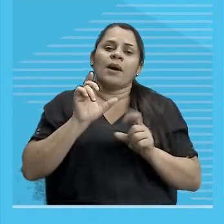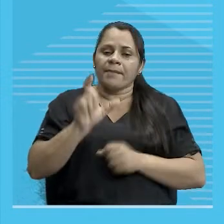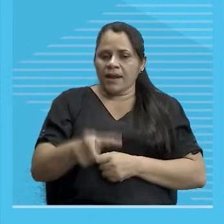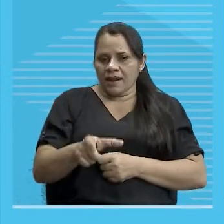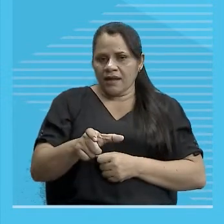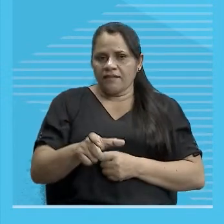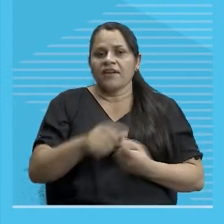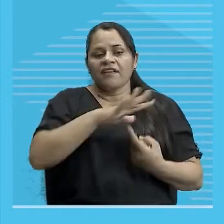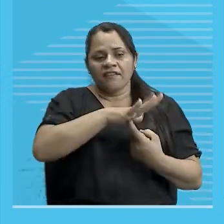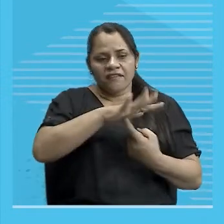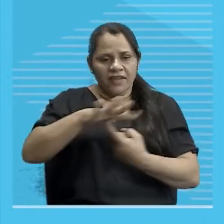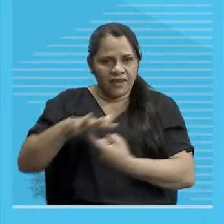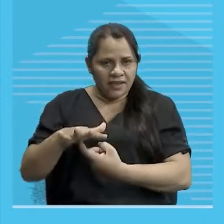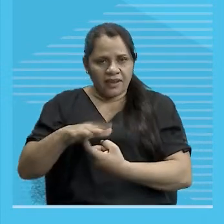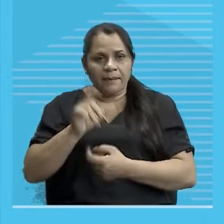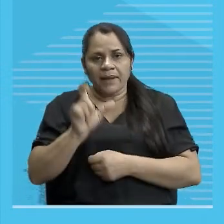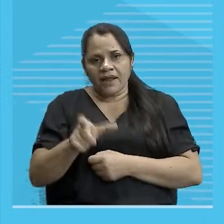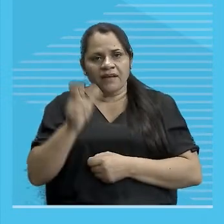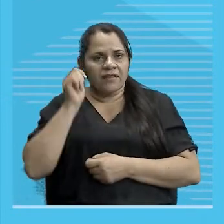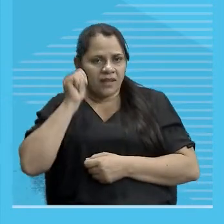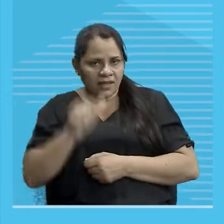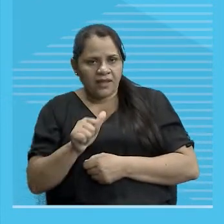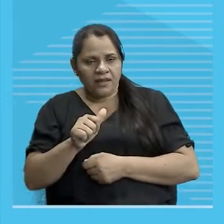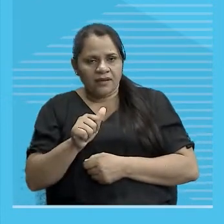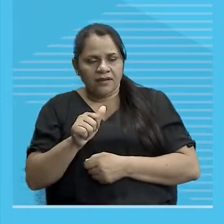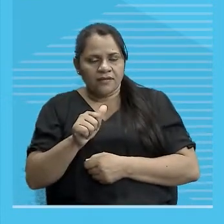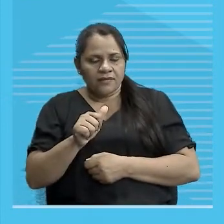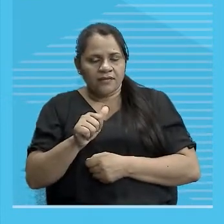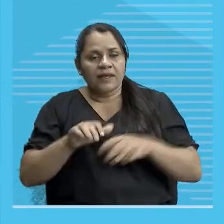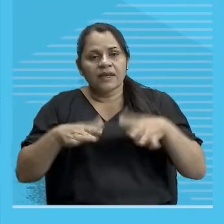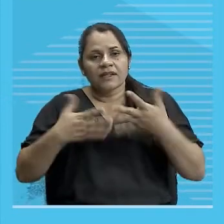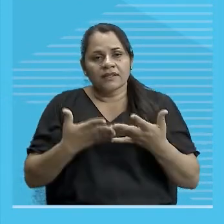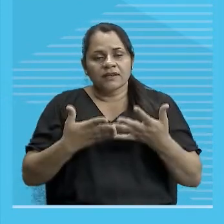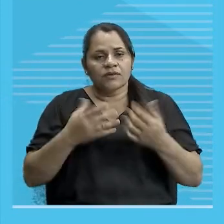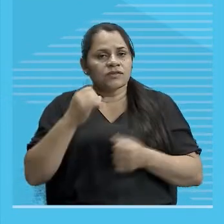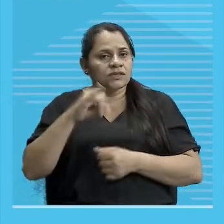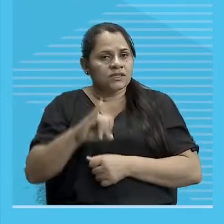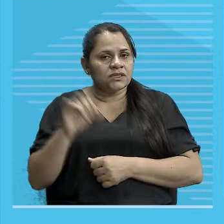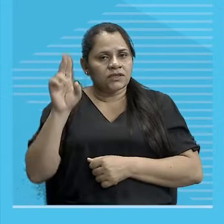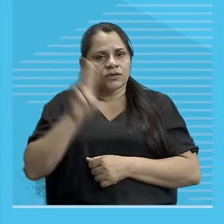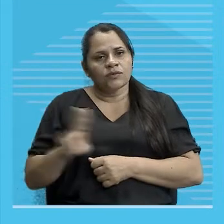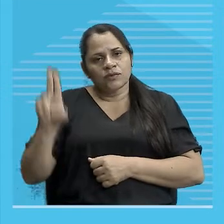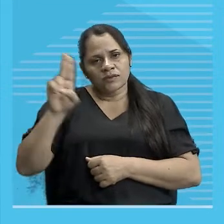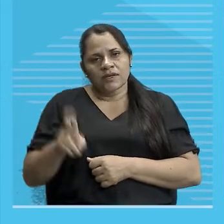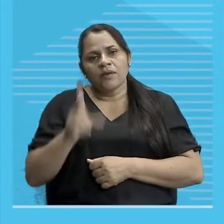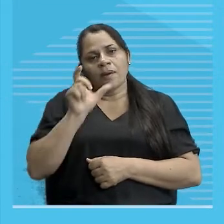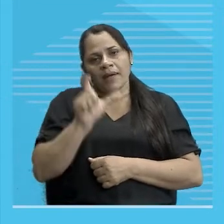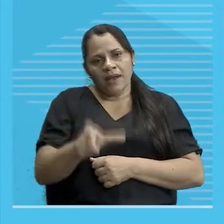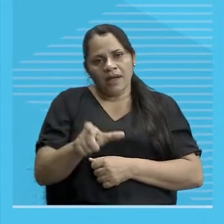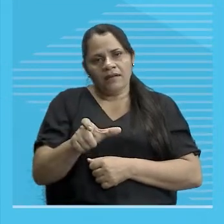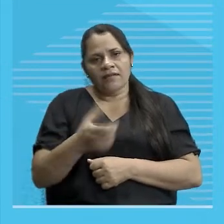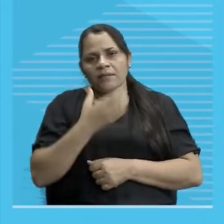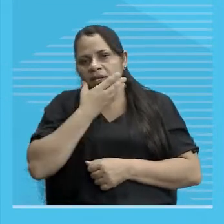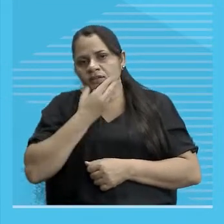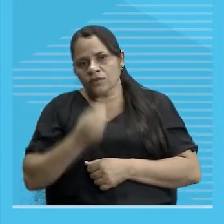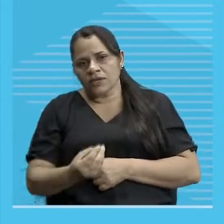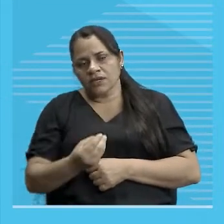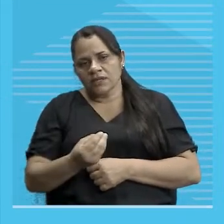Acari. Olha aí, ó. Então, se eu puser aqui uma palavra masculina, por exemplo, ao